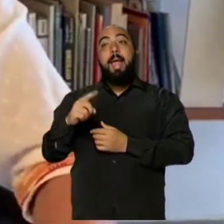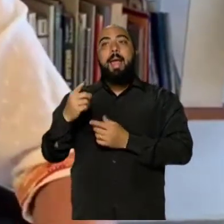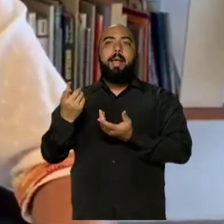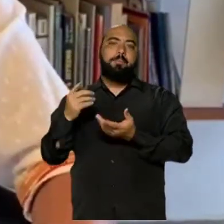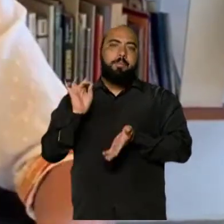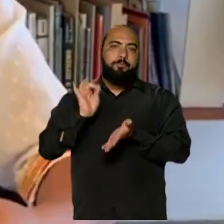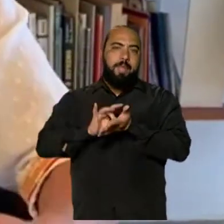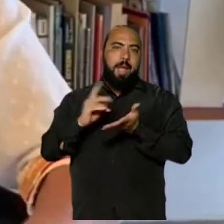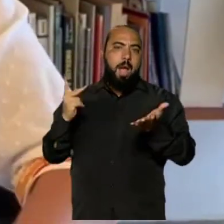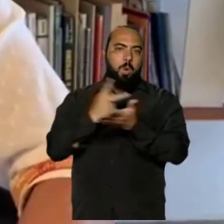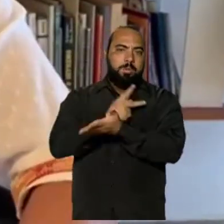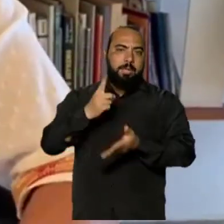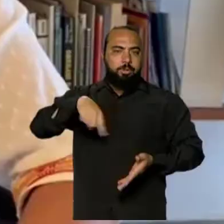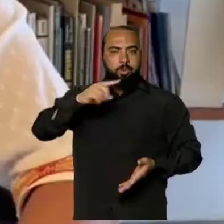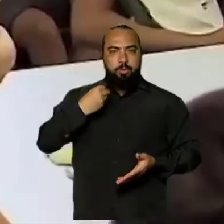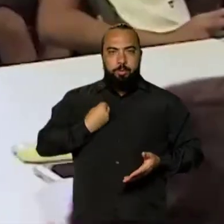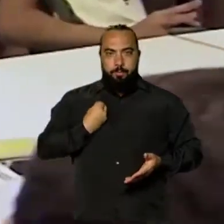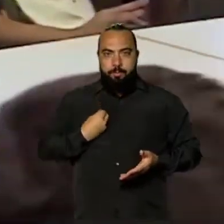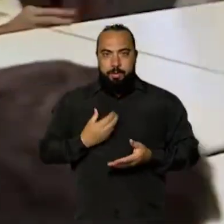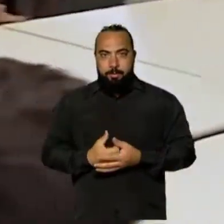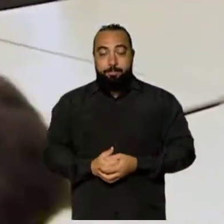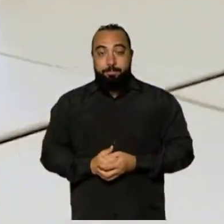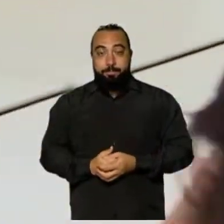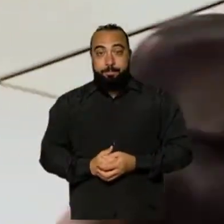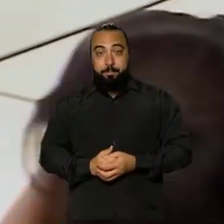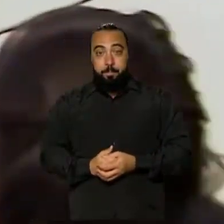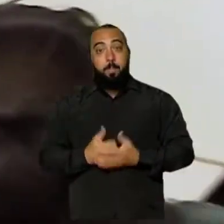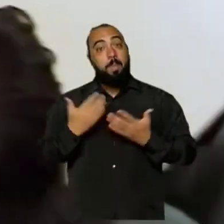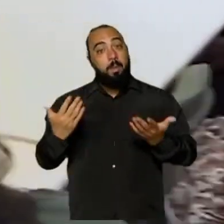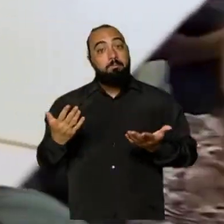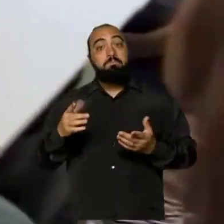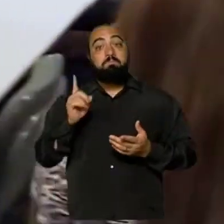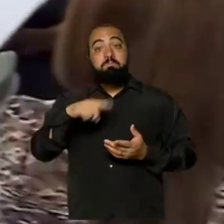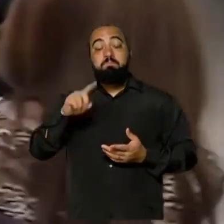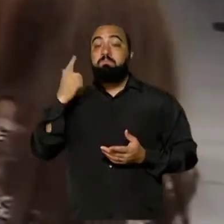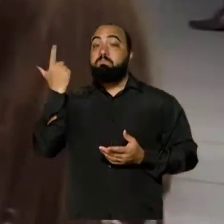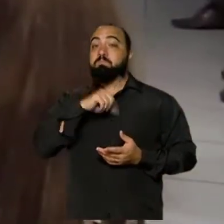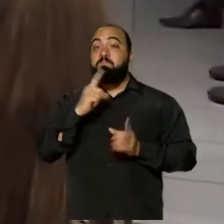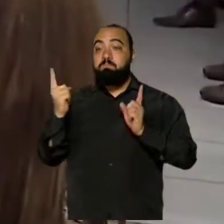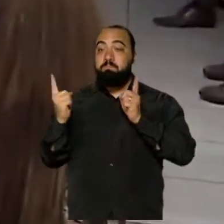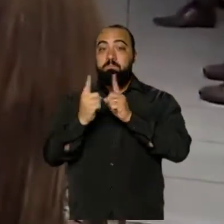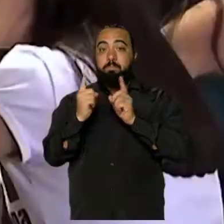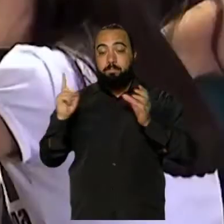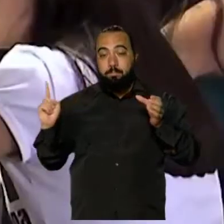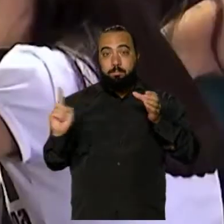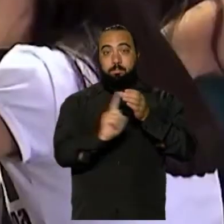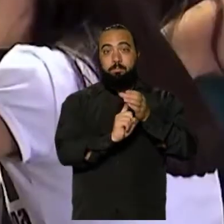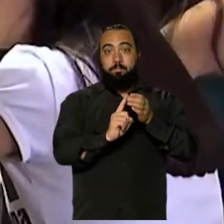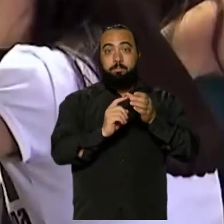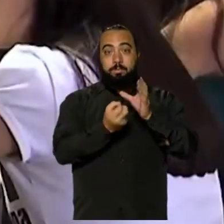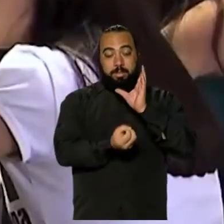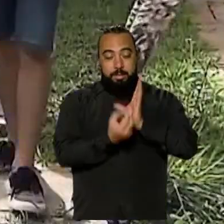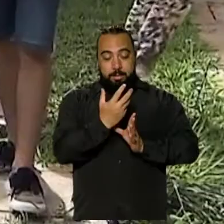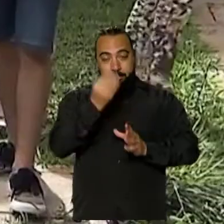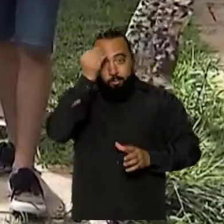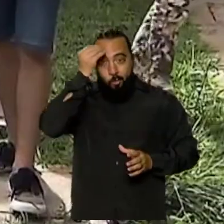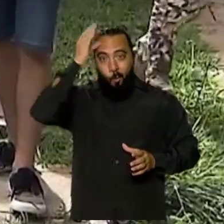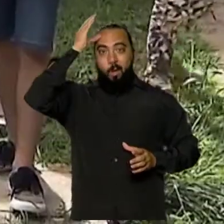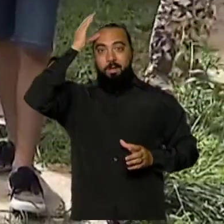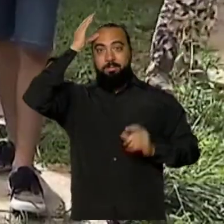dessa realidade que nós estamos vivendo, né? Com isso, a gente engajando os jovens na produção do